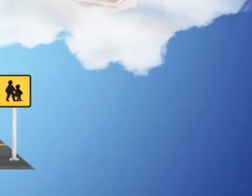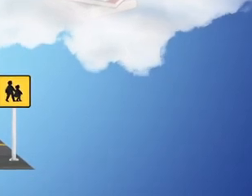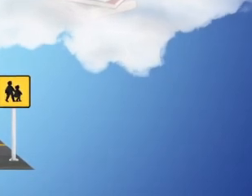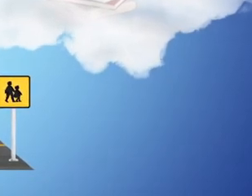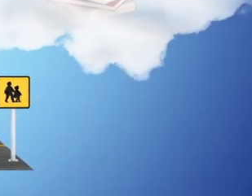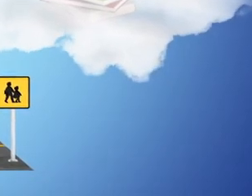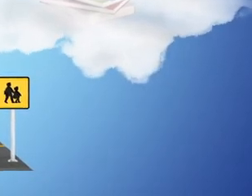Tchau. Tchau.